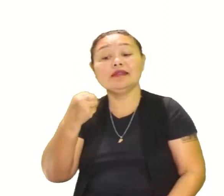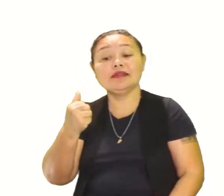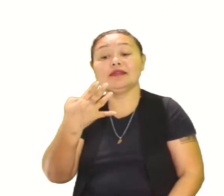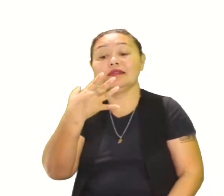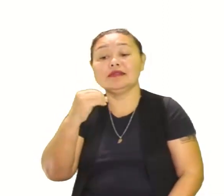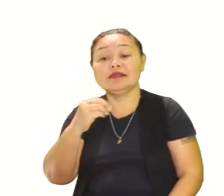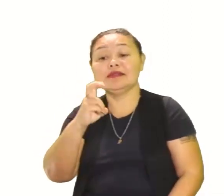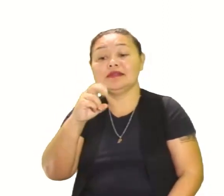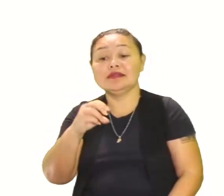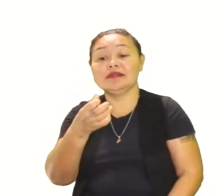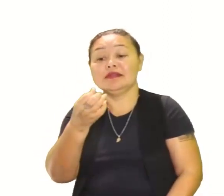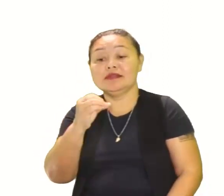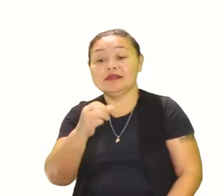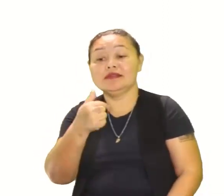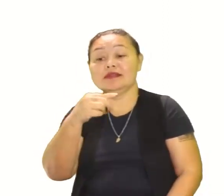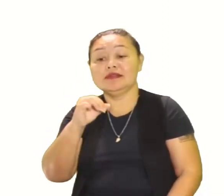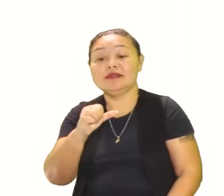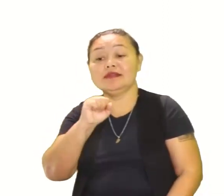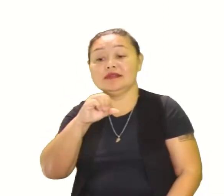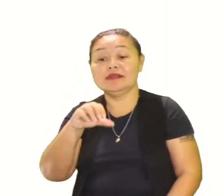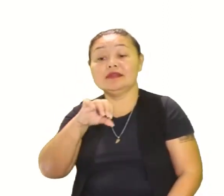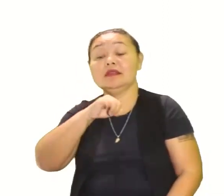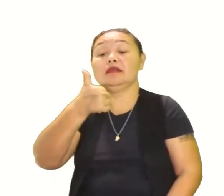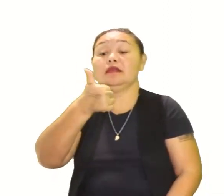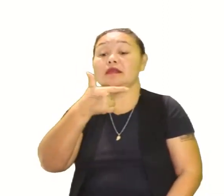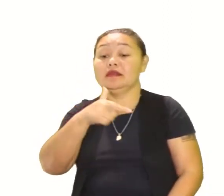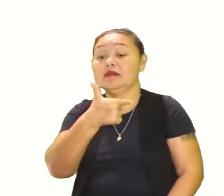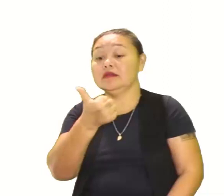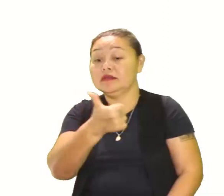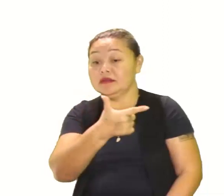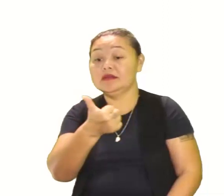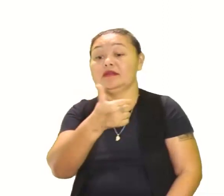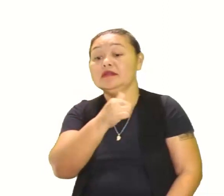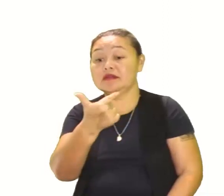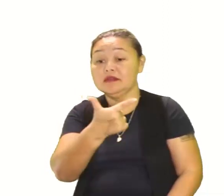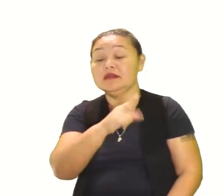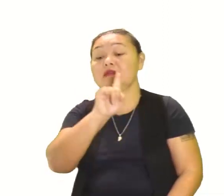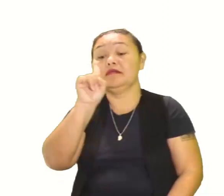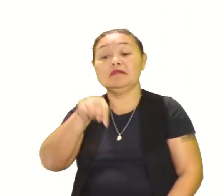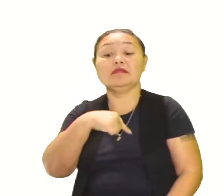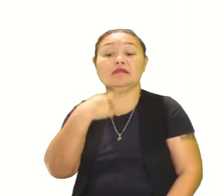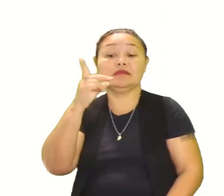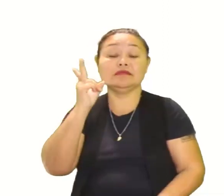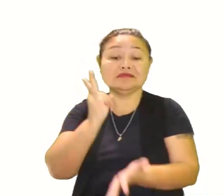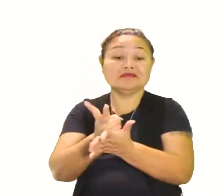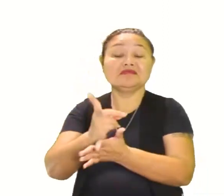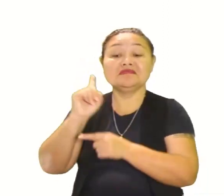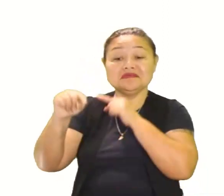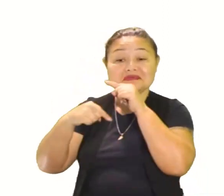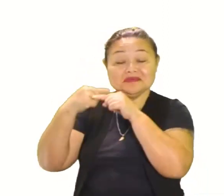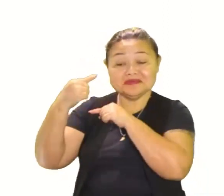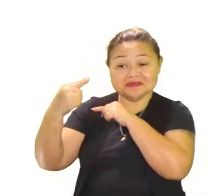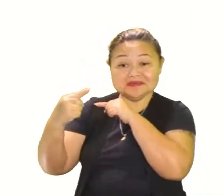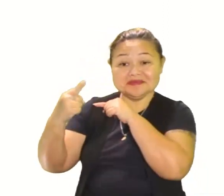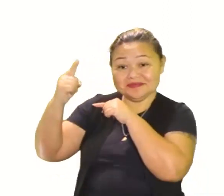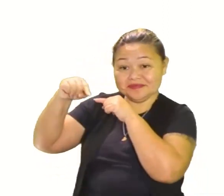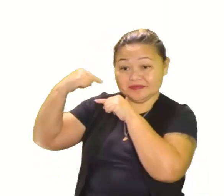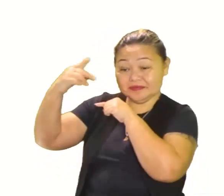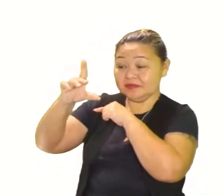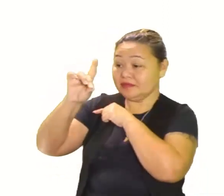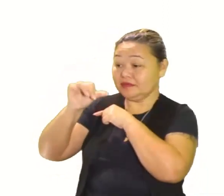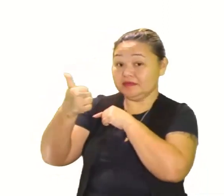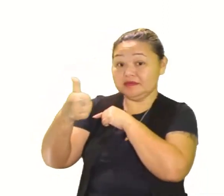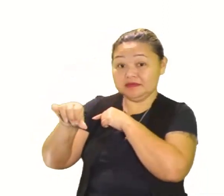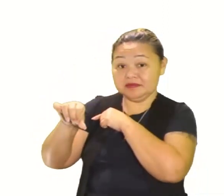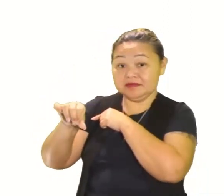30, 40, 50, 60, 70, 80, 90, 101, 102, 100. É mesmo, o primeiro elemento depois